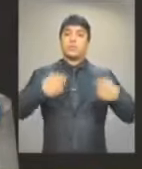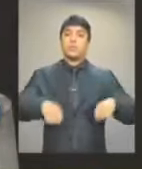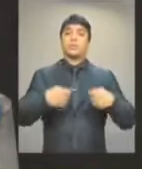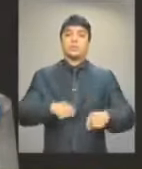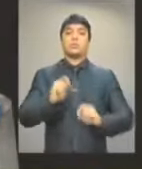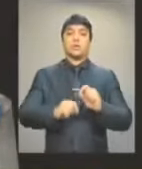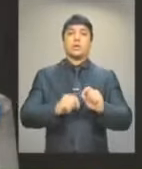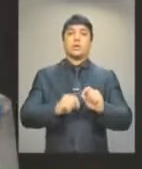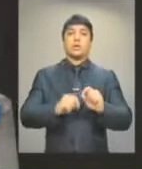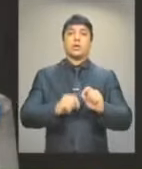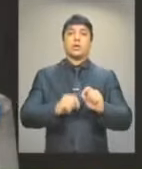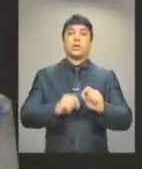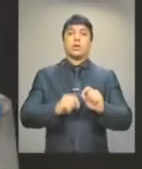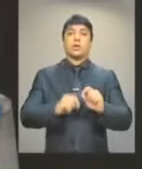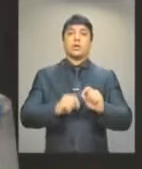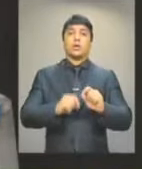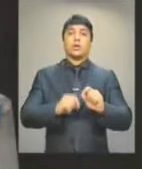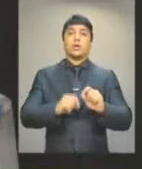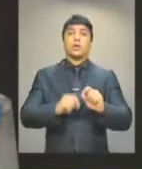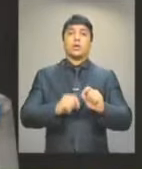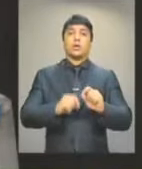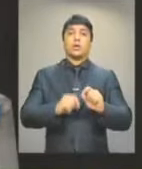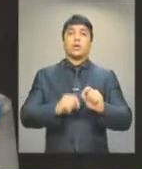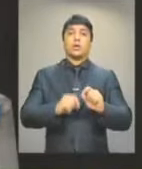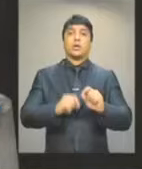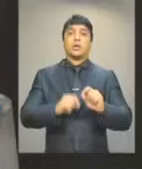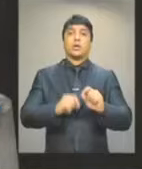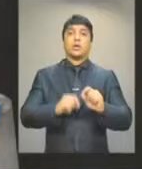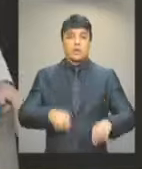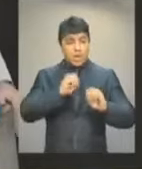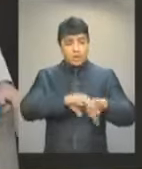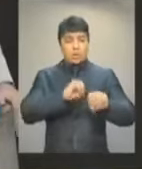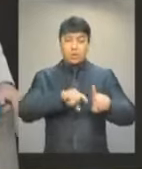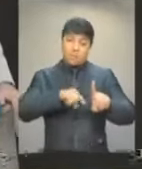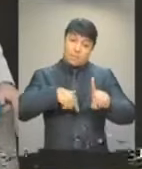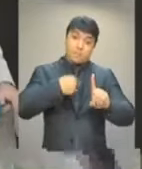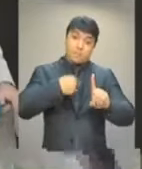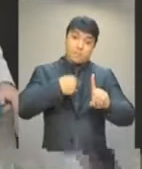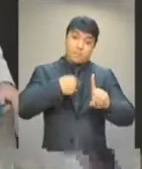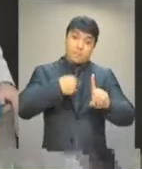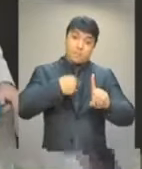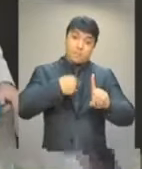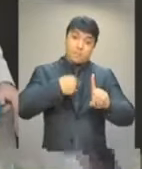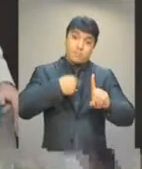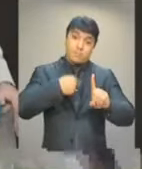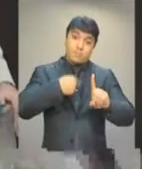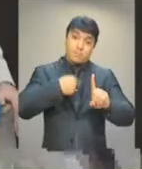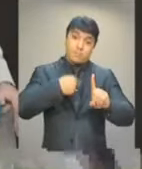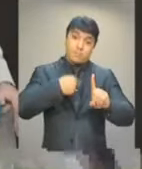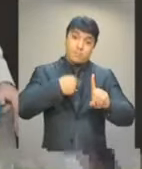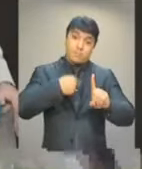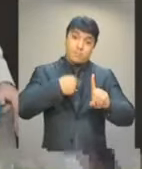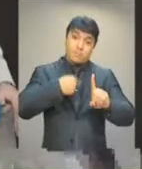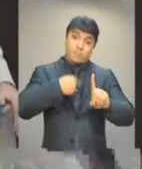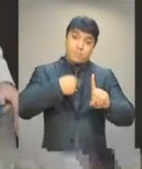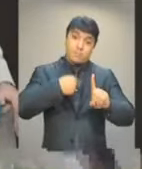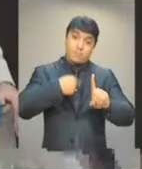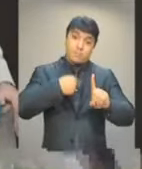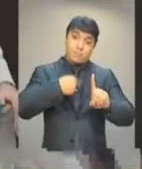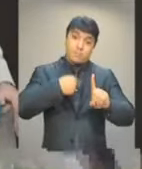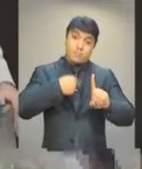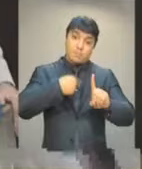política social, o país precisa de mais educação, de mais assistência social. Um orgulho em